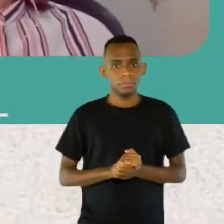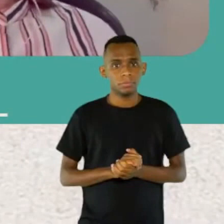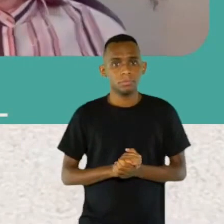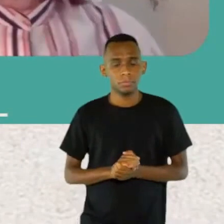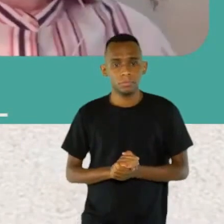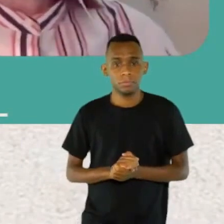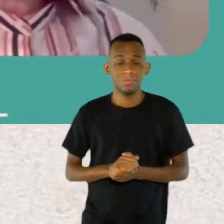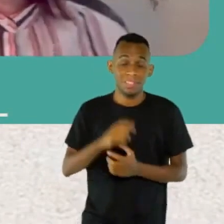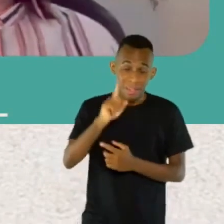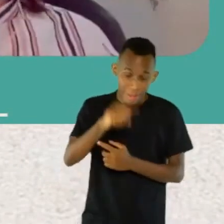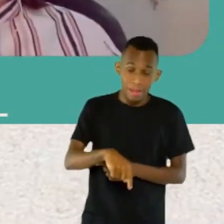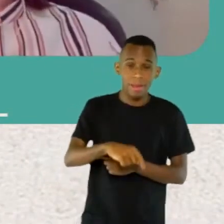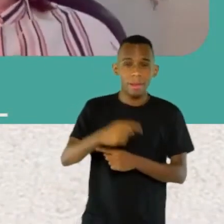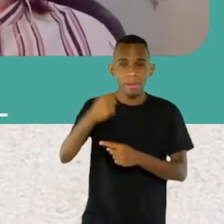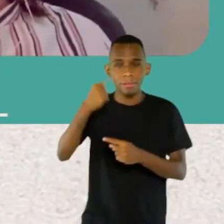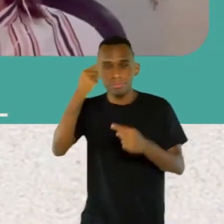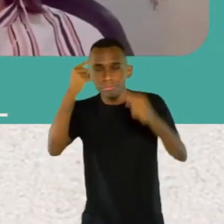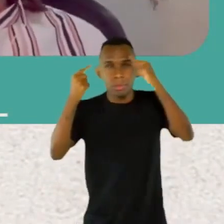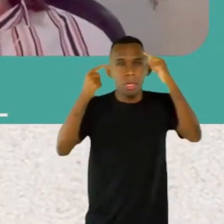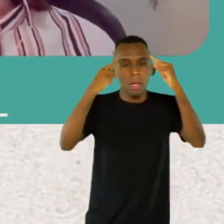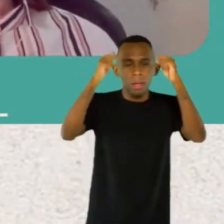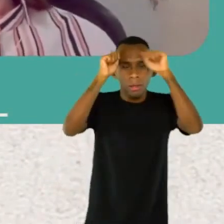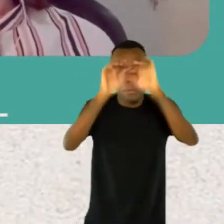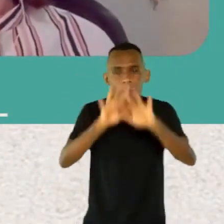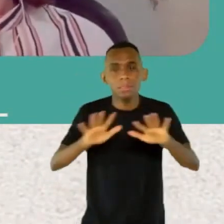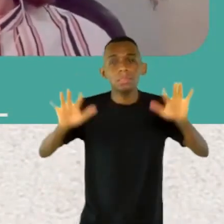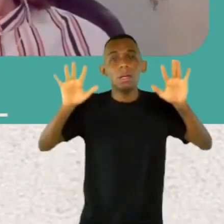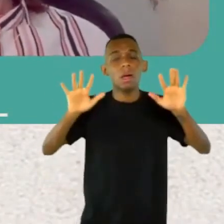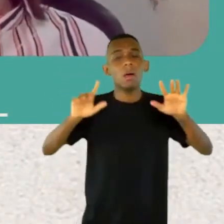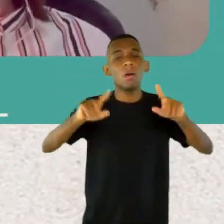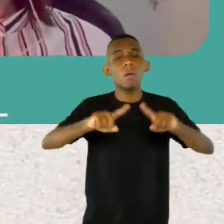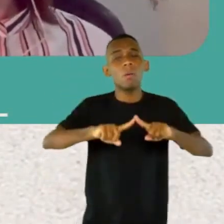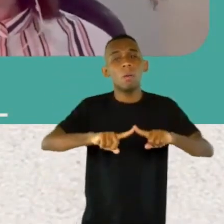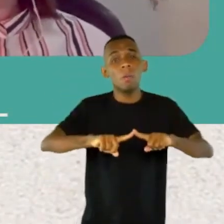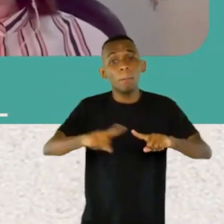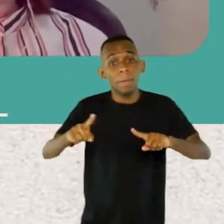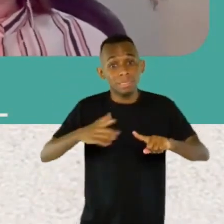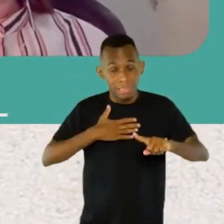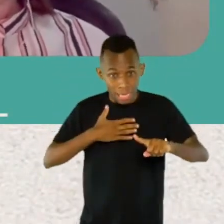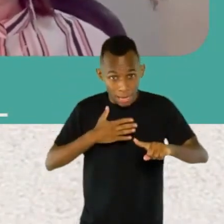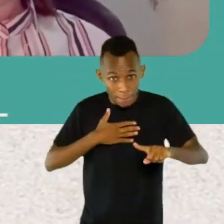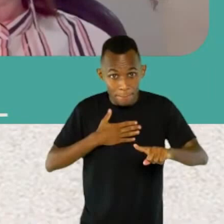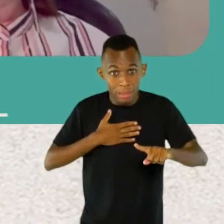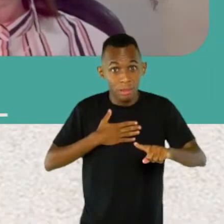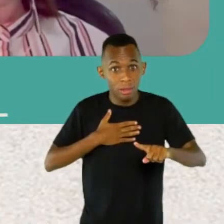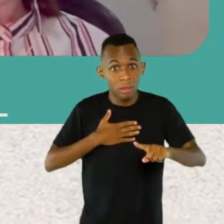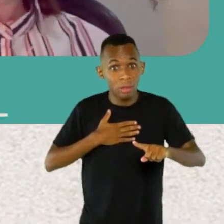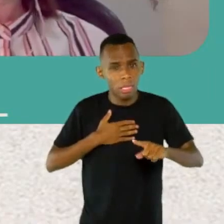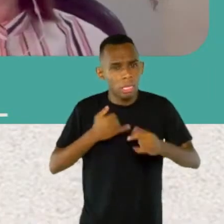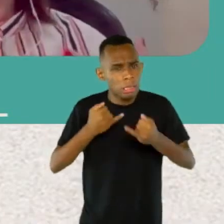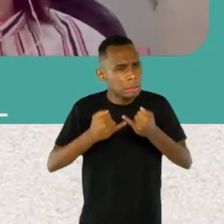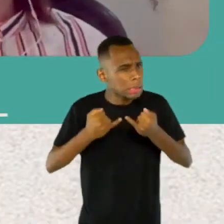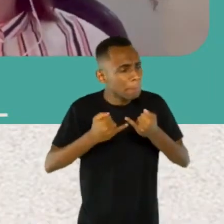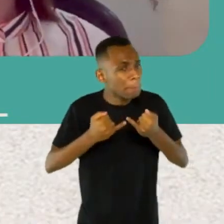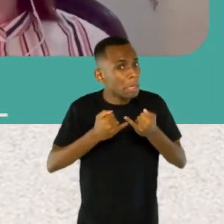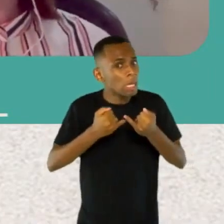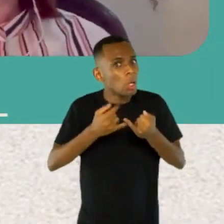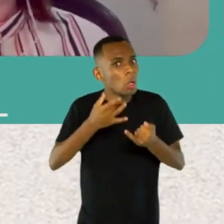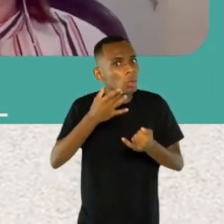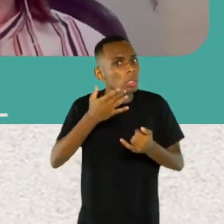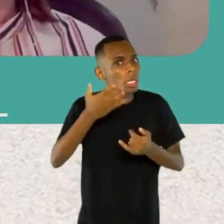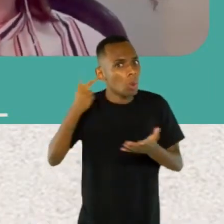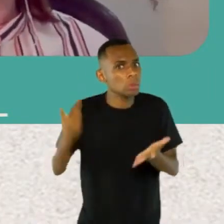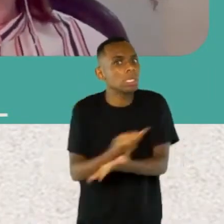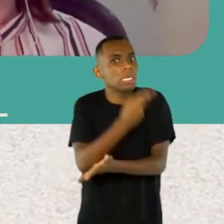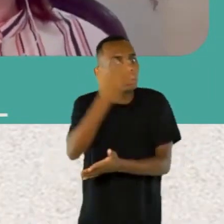Sim, é ficção, mas a minha ficção é uma ficção muito realista, né? É uma ficção que se apoia